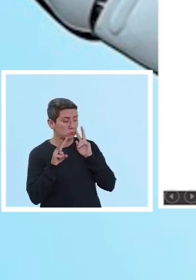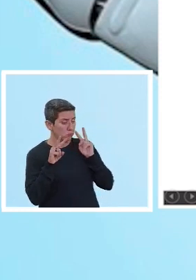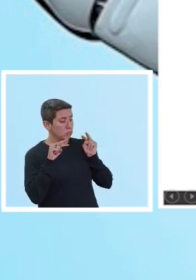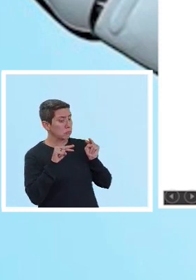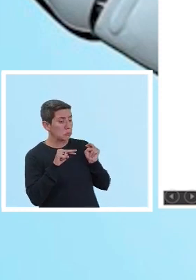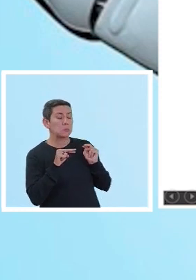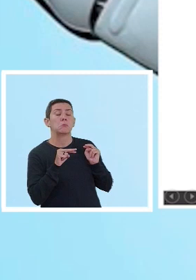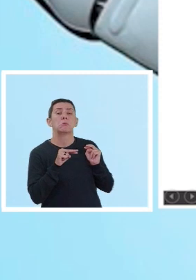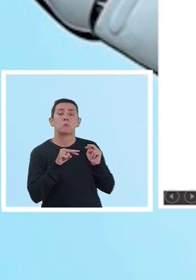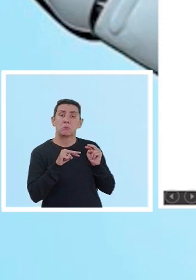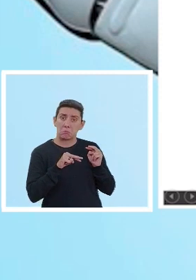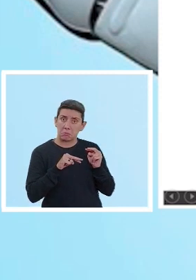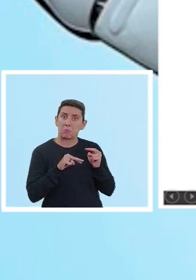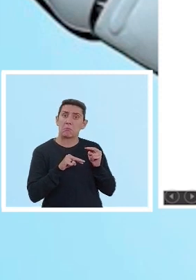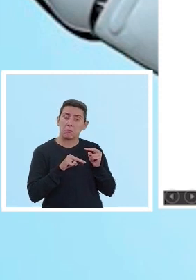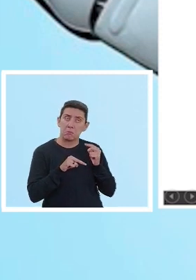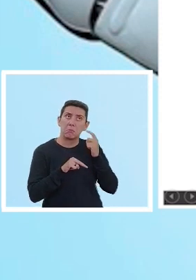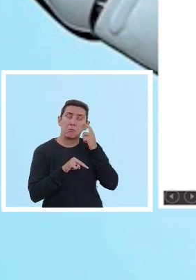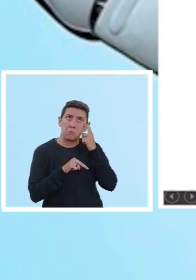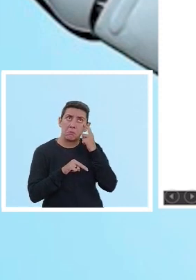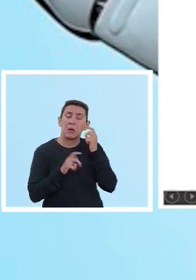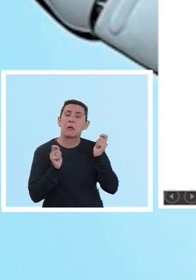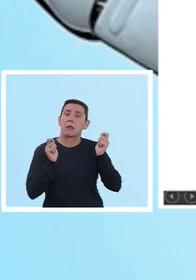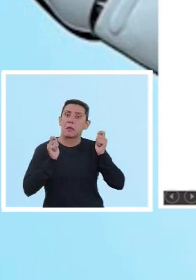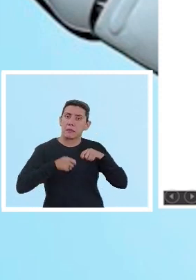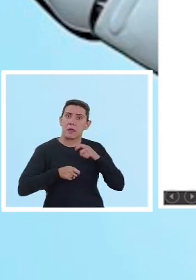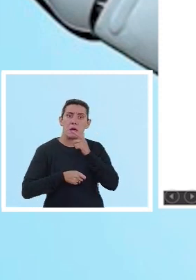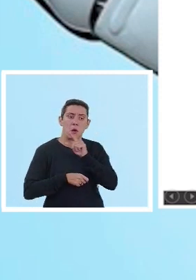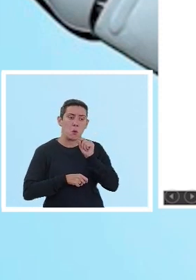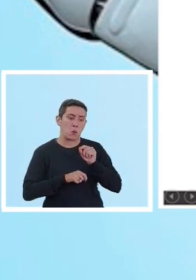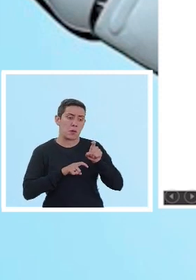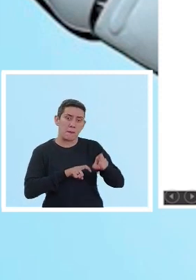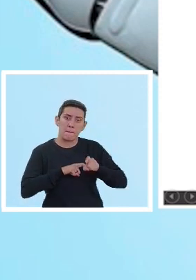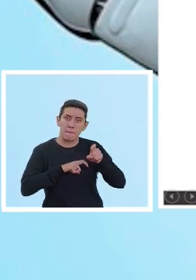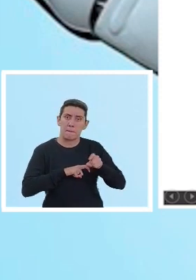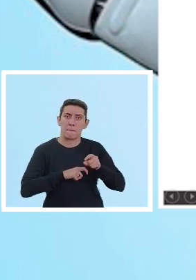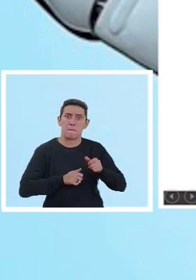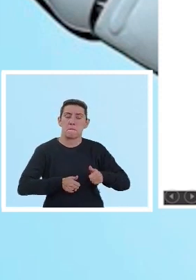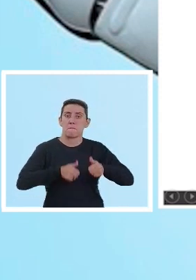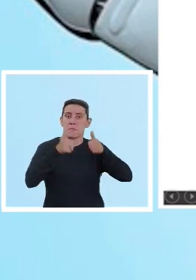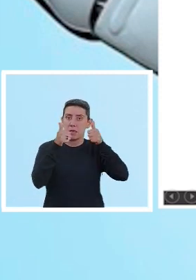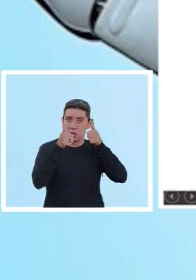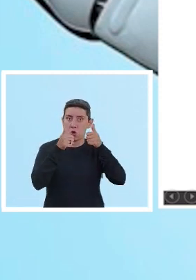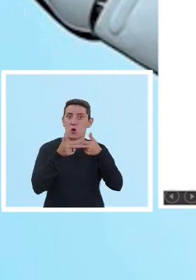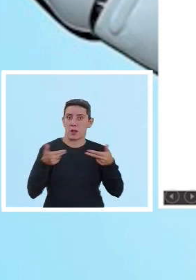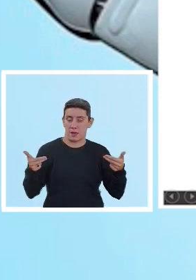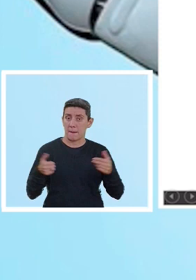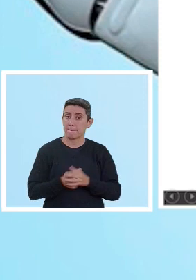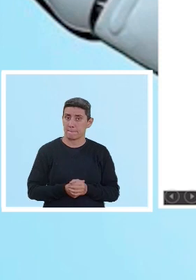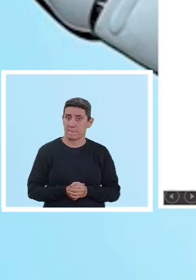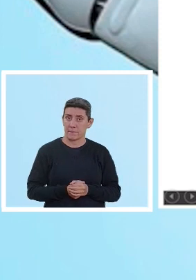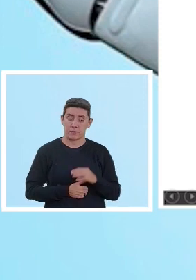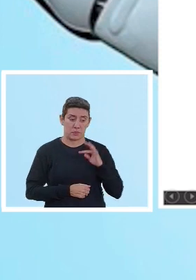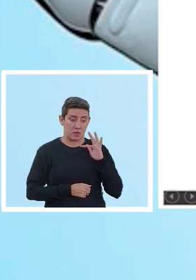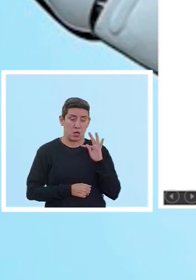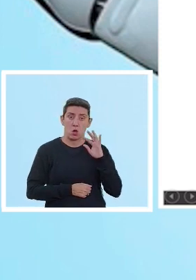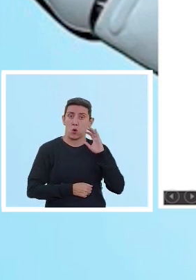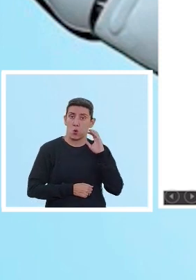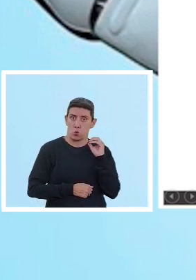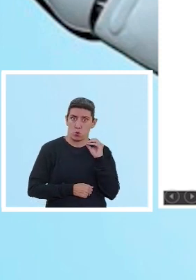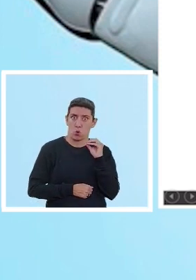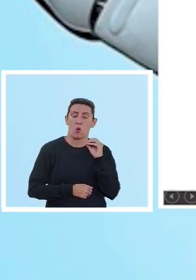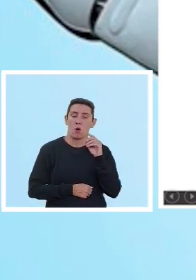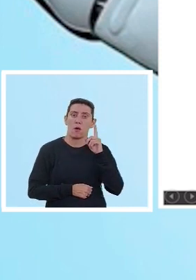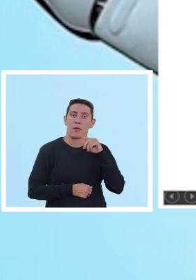realmente que a né a pecuária de precisão o nosso estado ele segue a mesma linha do